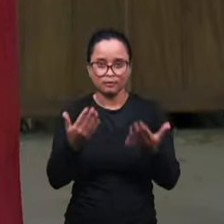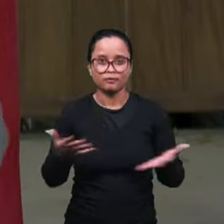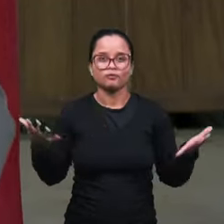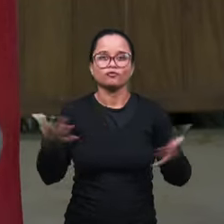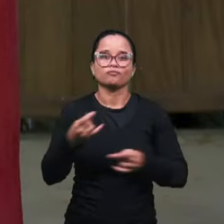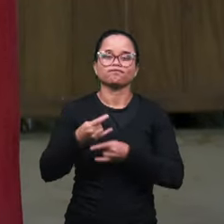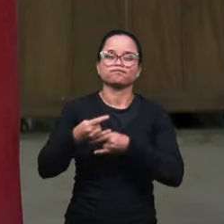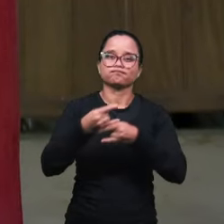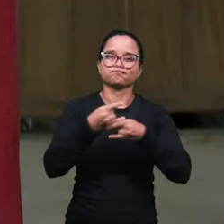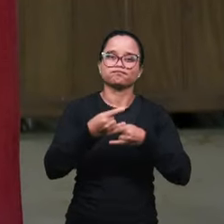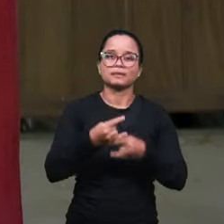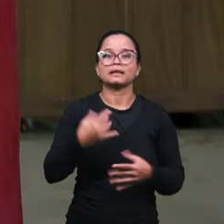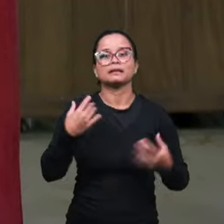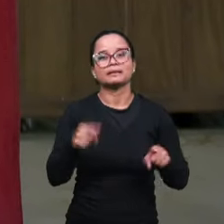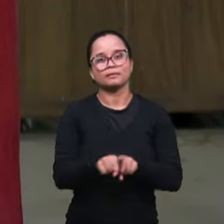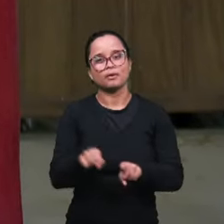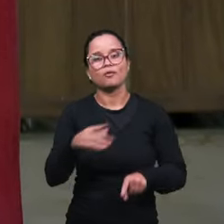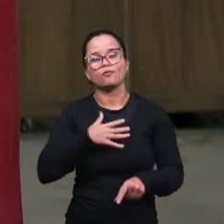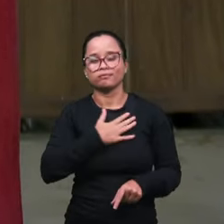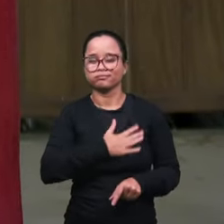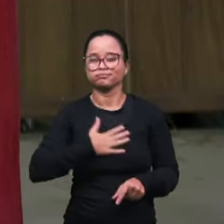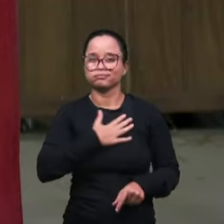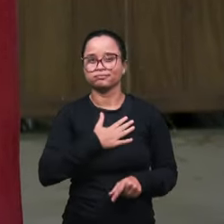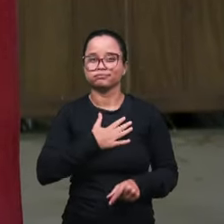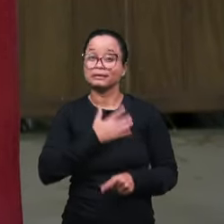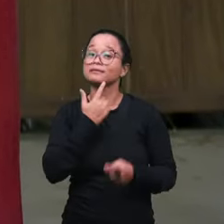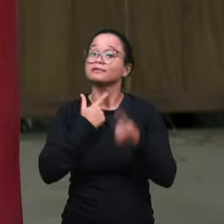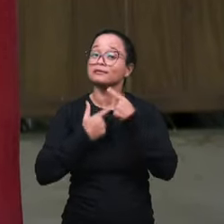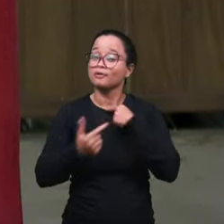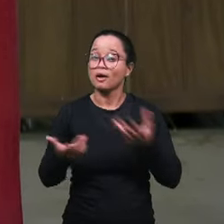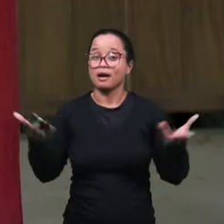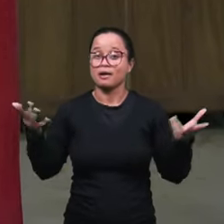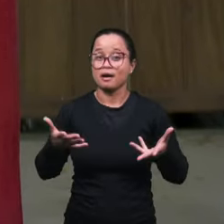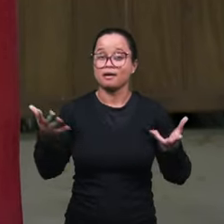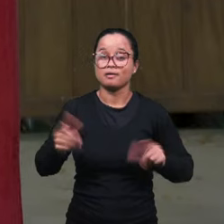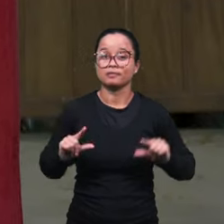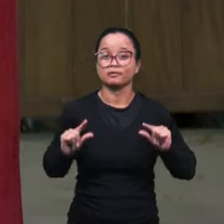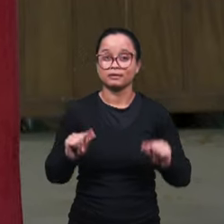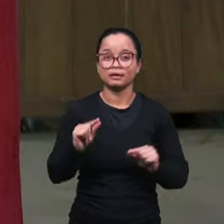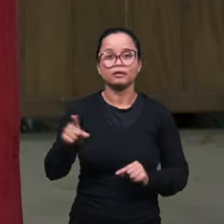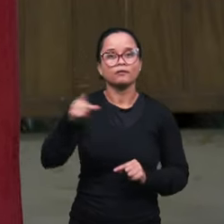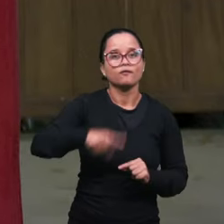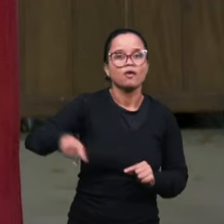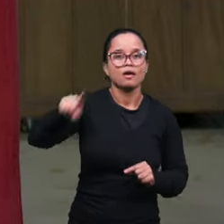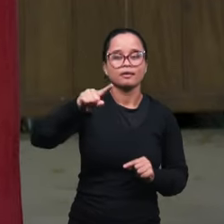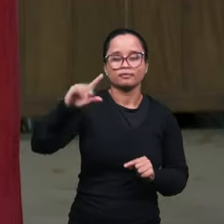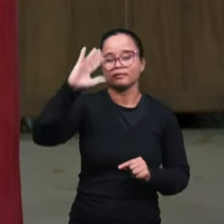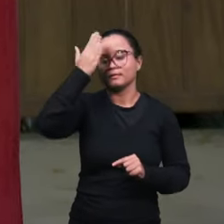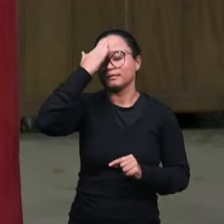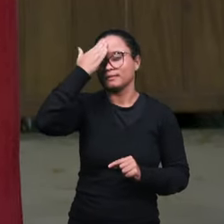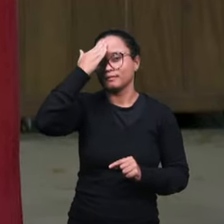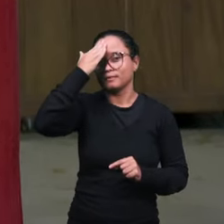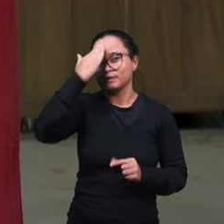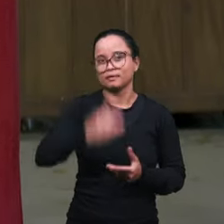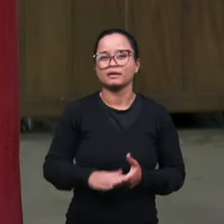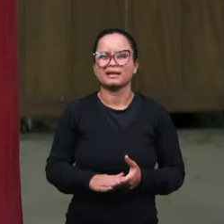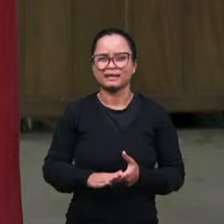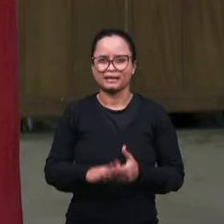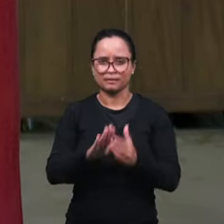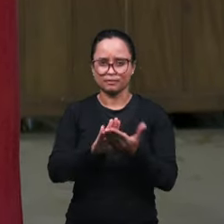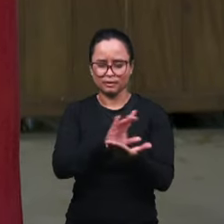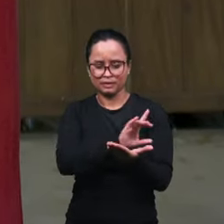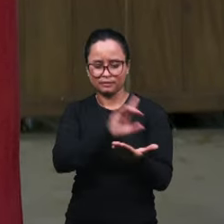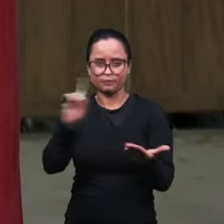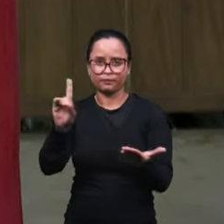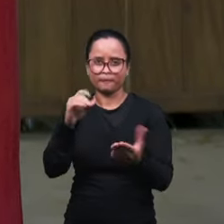live, e nós gostaríamos, nosso desejo é que, na verdade, vocês tenham tido uma compreensão bem bíblica e